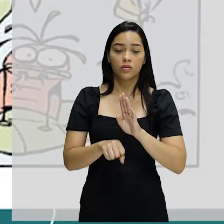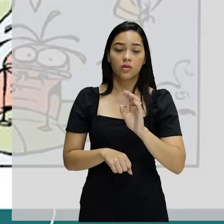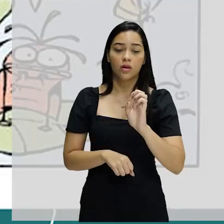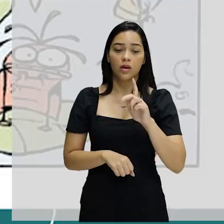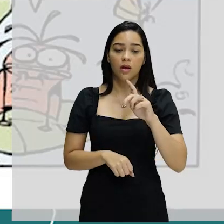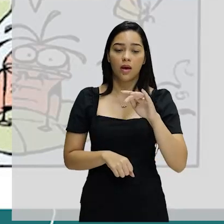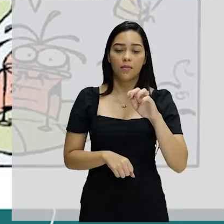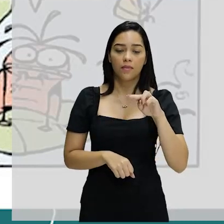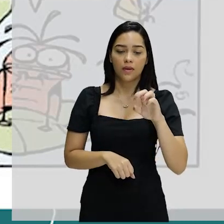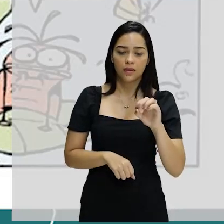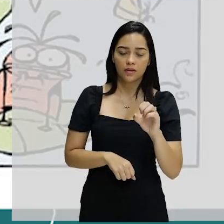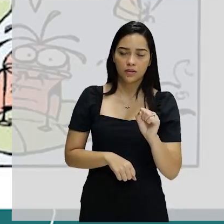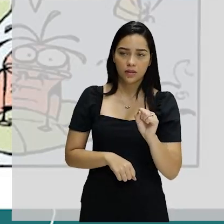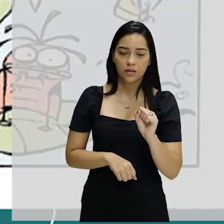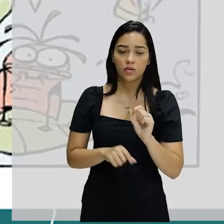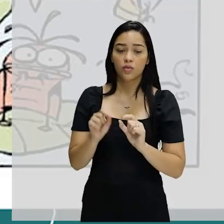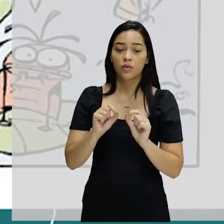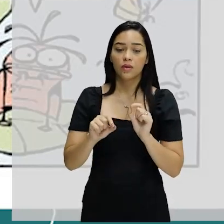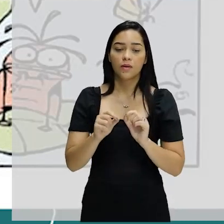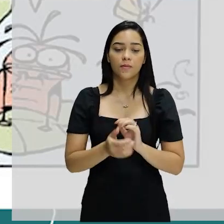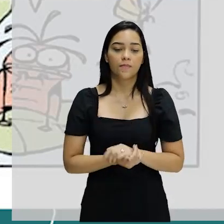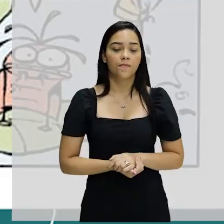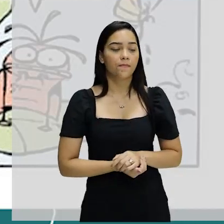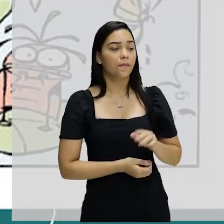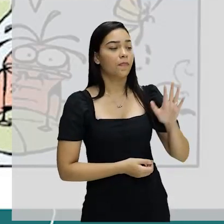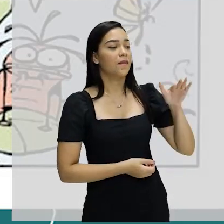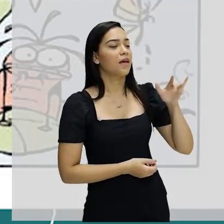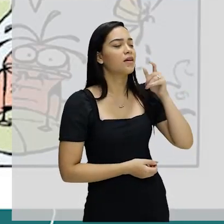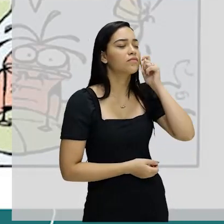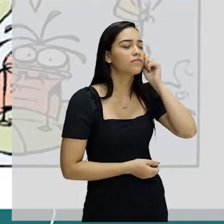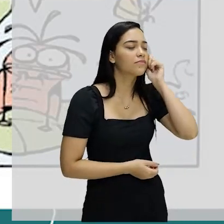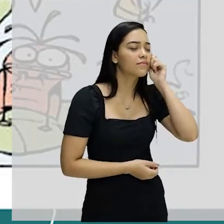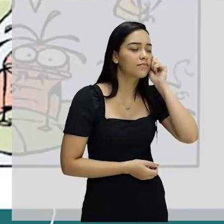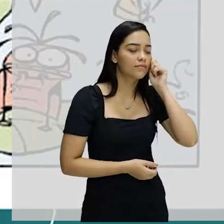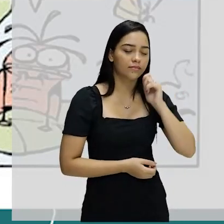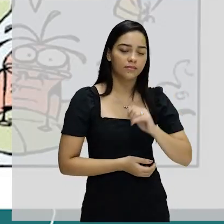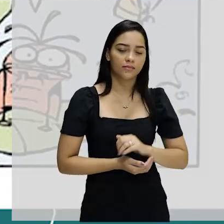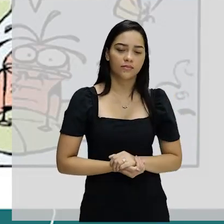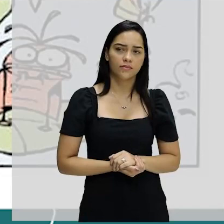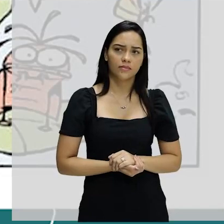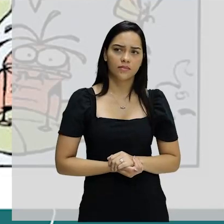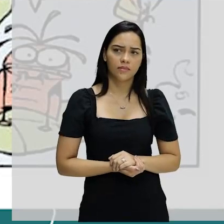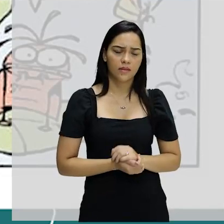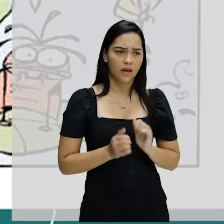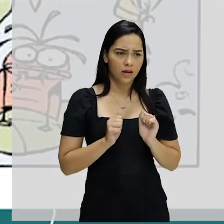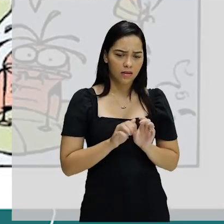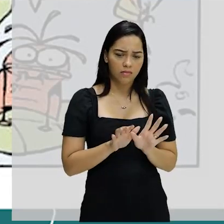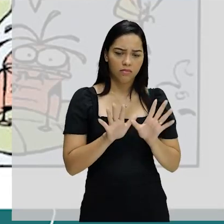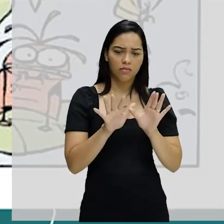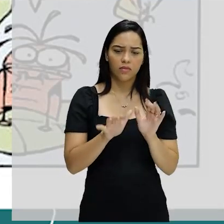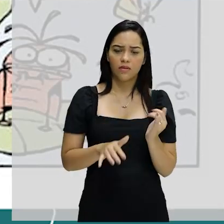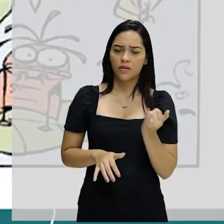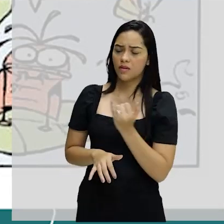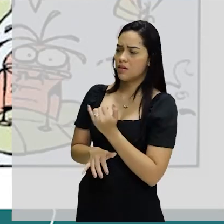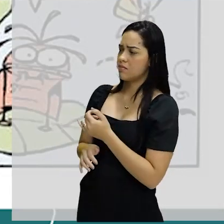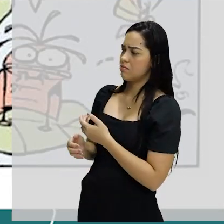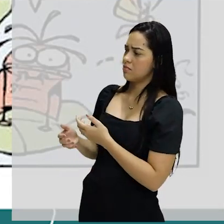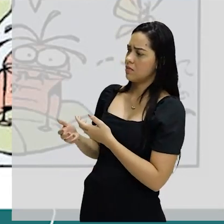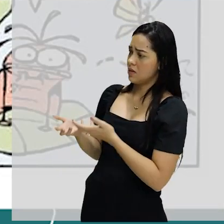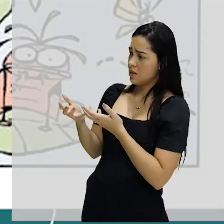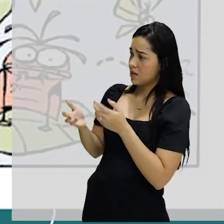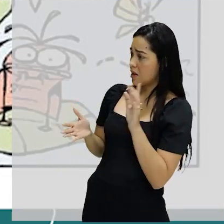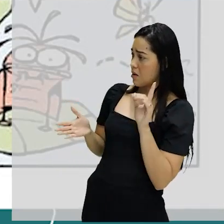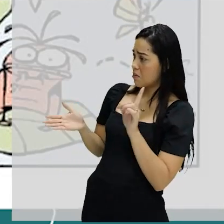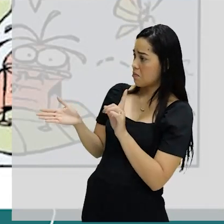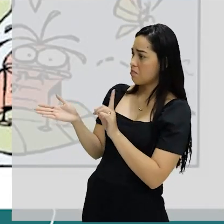né? Trouxe uma tirinha para vocês que diz, psiu, ei, coisa fofa. Aí, de repente, abre as asas, né? E diz, tá a fim de levar um tapão